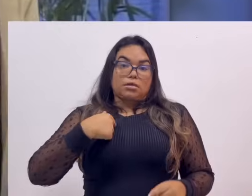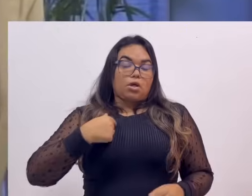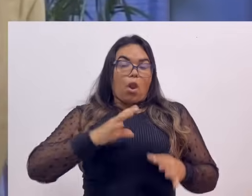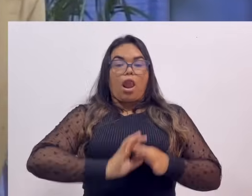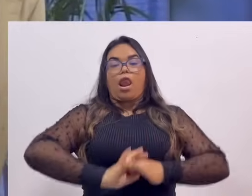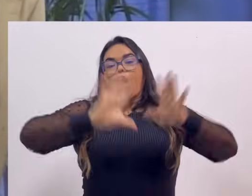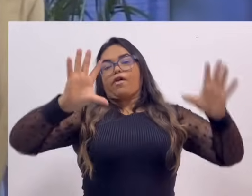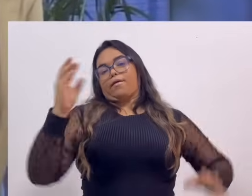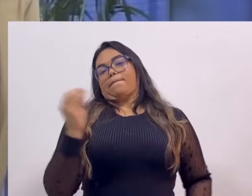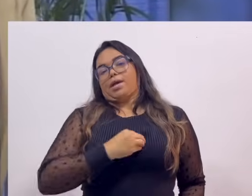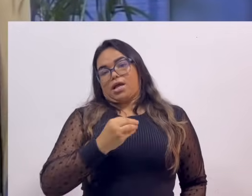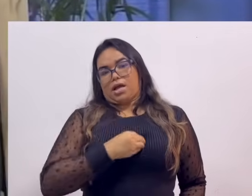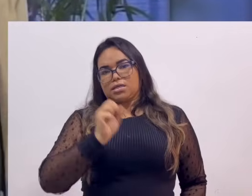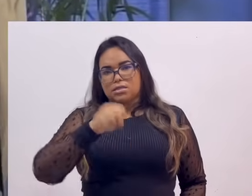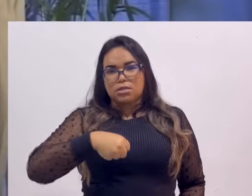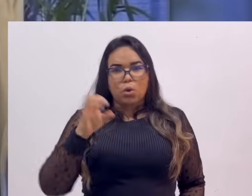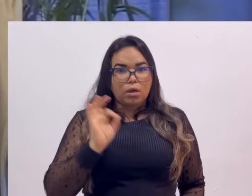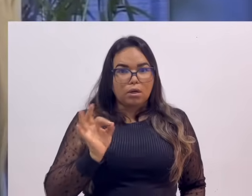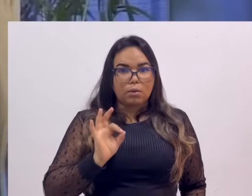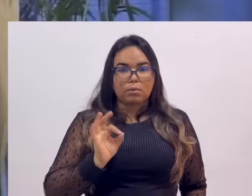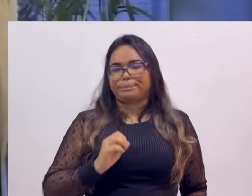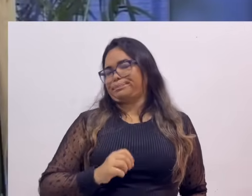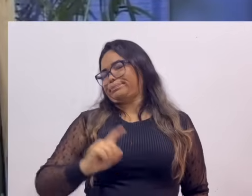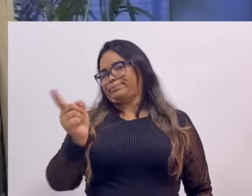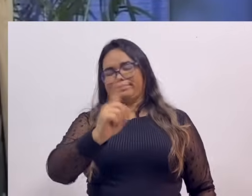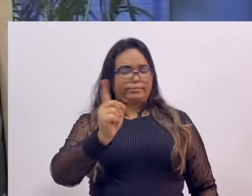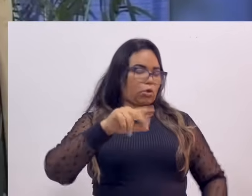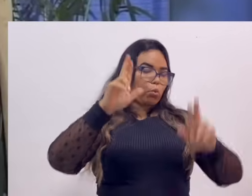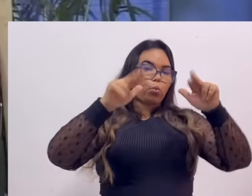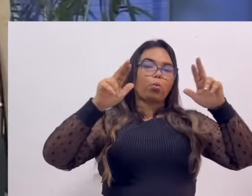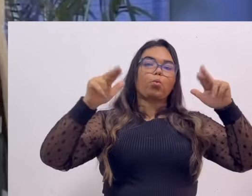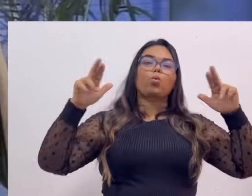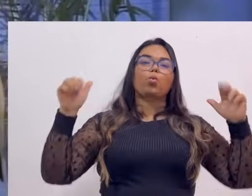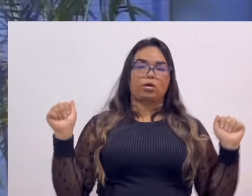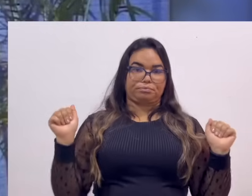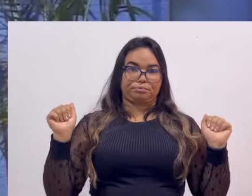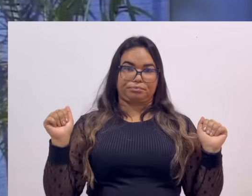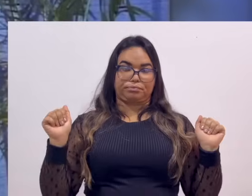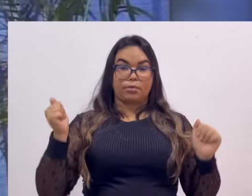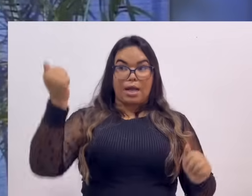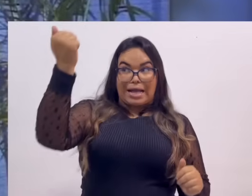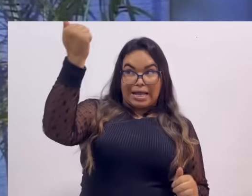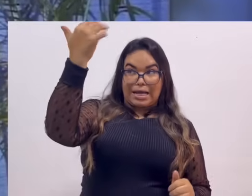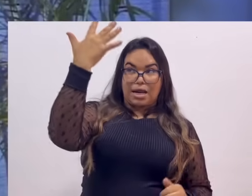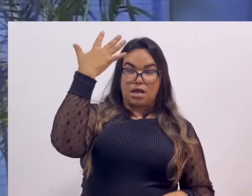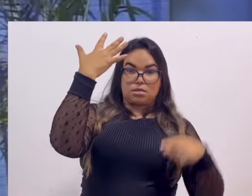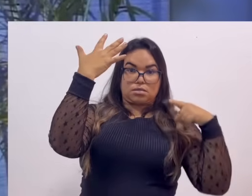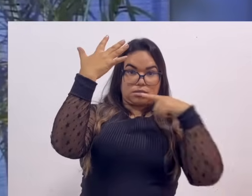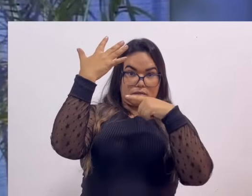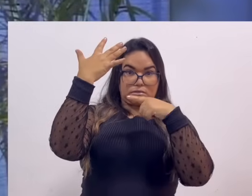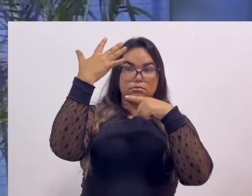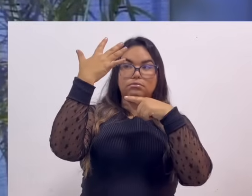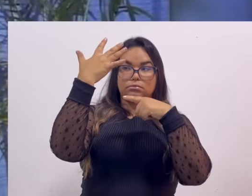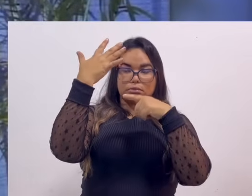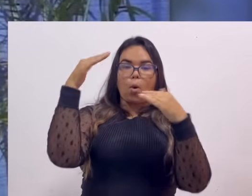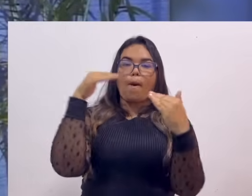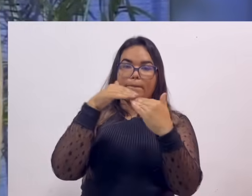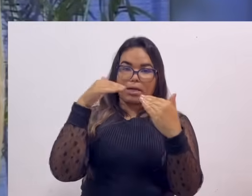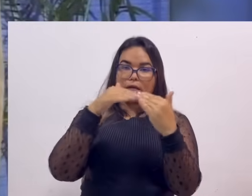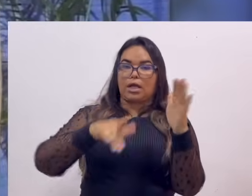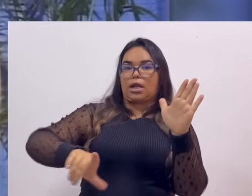não? De modo nenhum. De modo nenhum. A graça estabelece a lei.